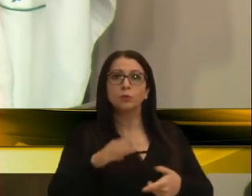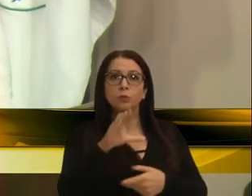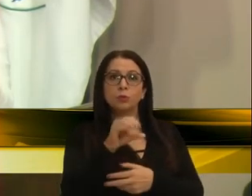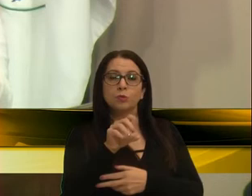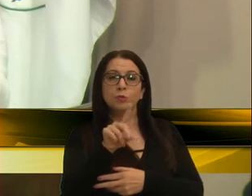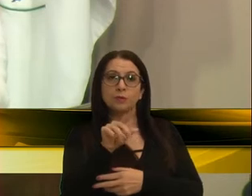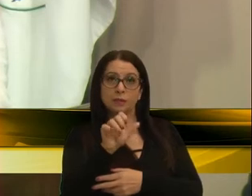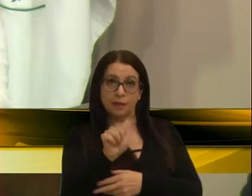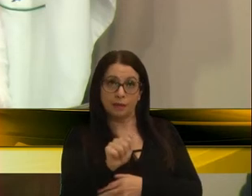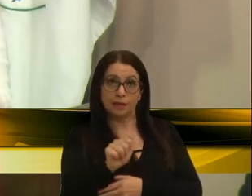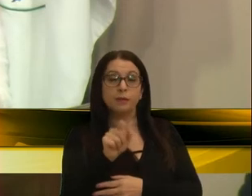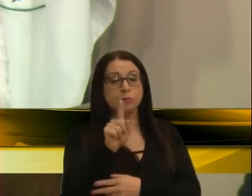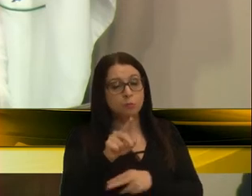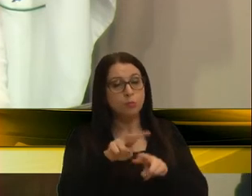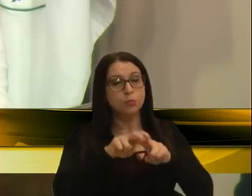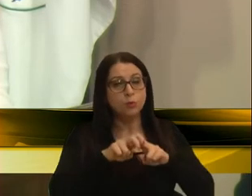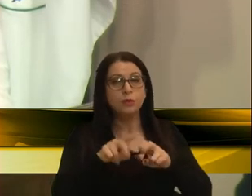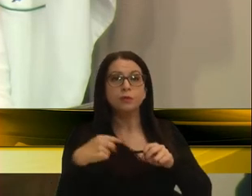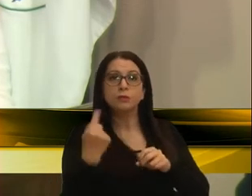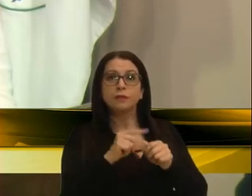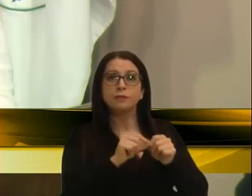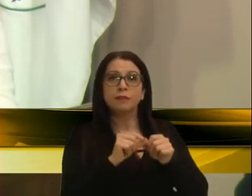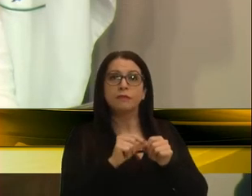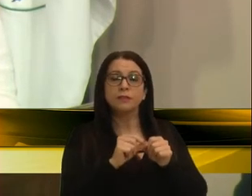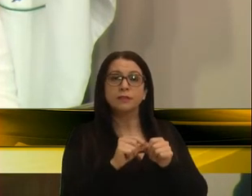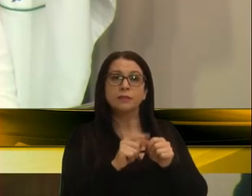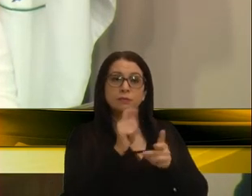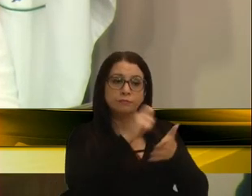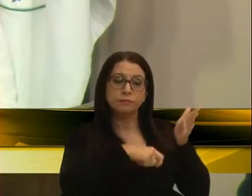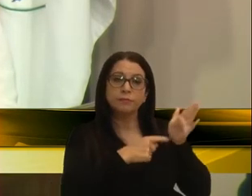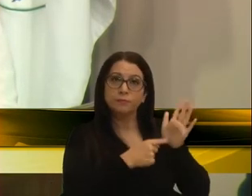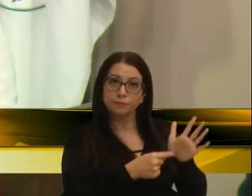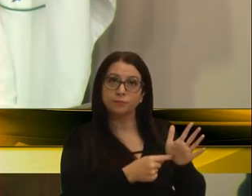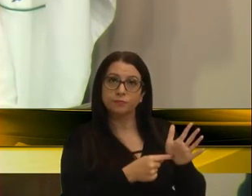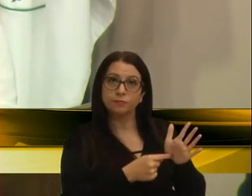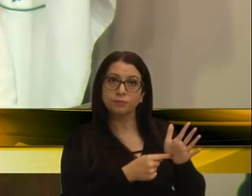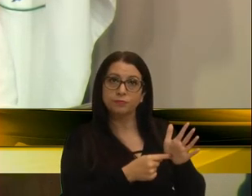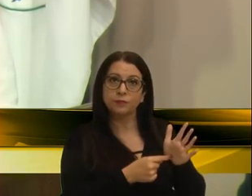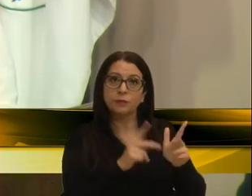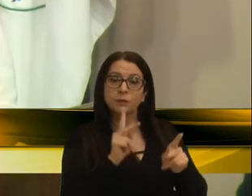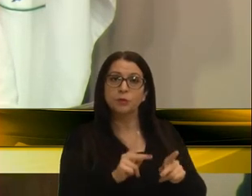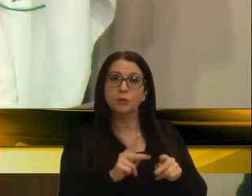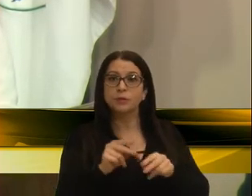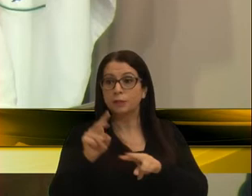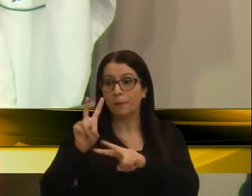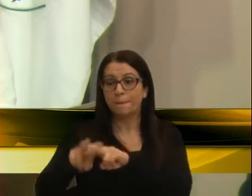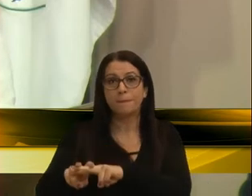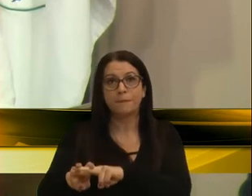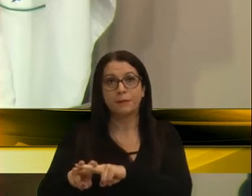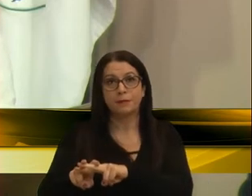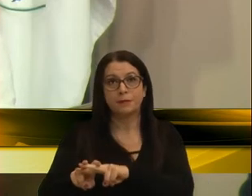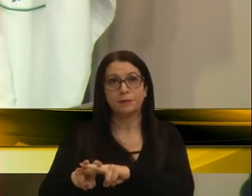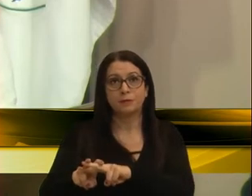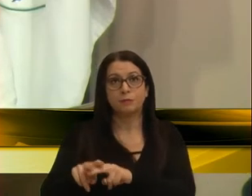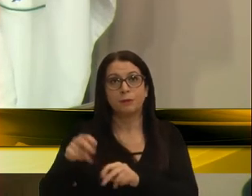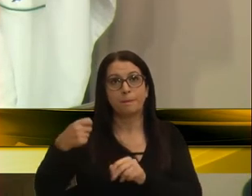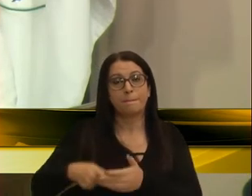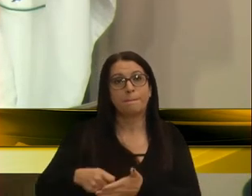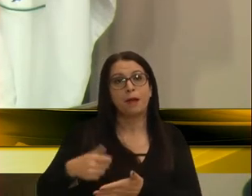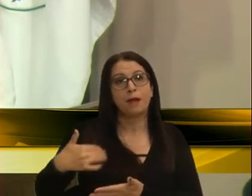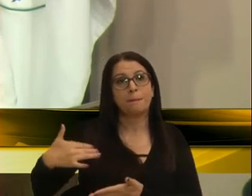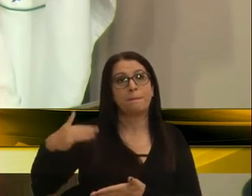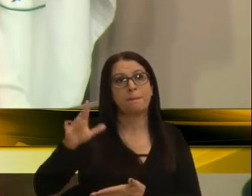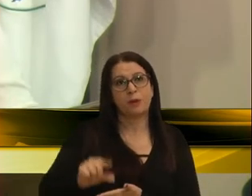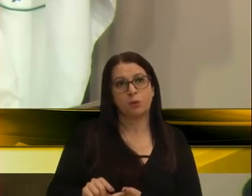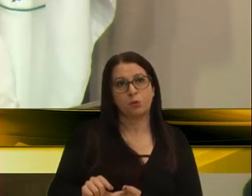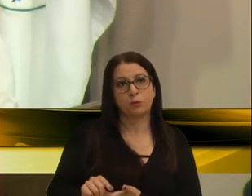Codeca, justamente por isso que a gente está fazendo a indicação que seja com apenados, porque o custo seria menor.